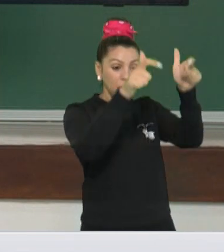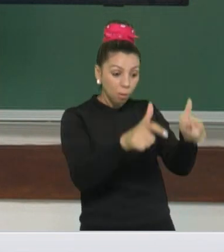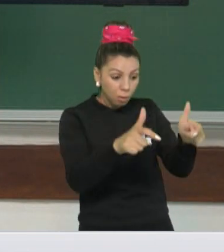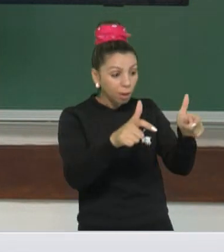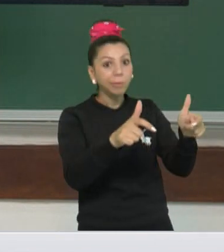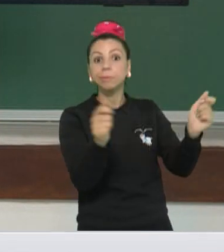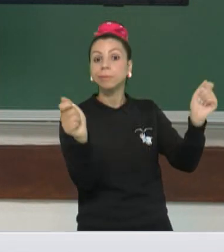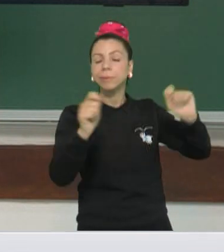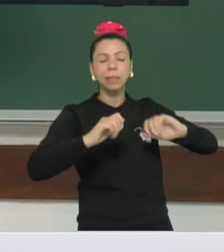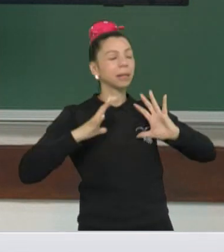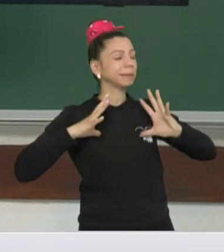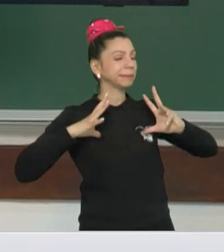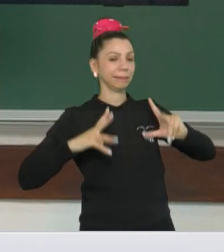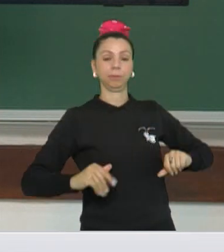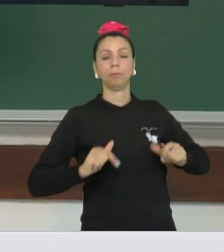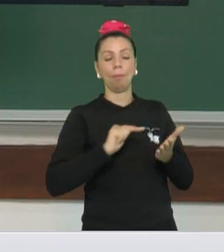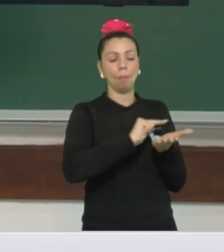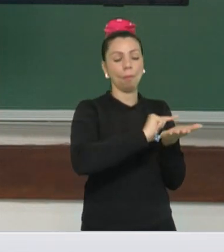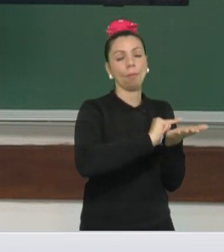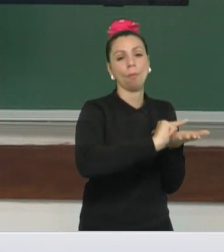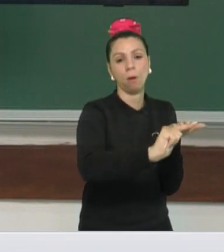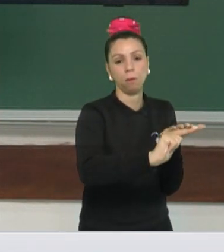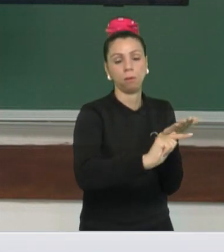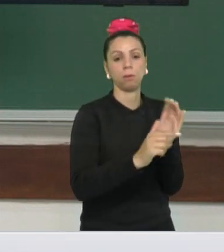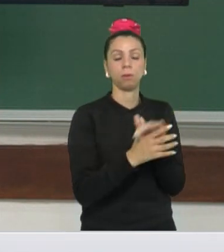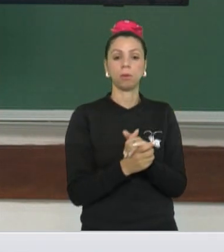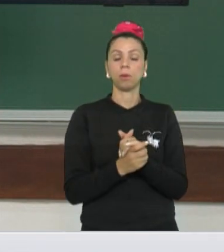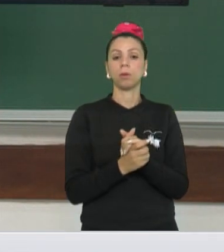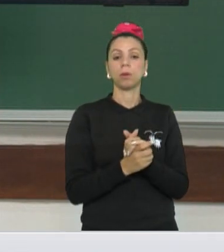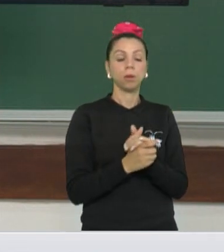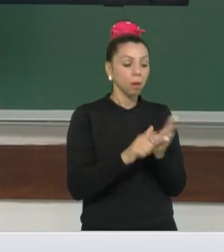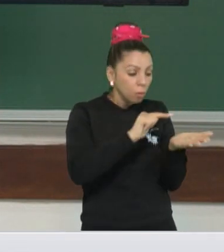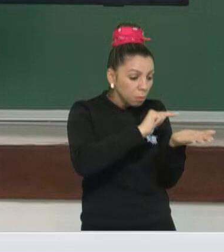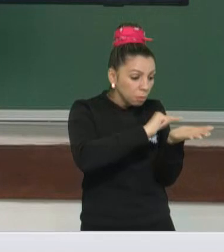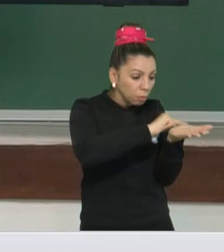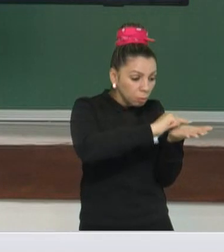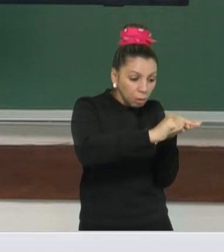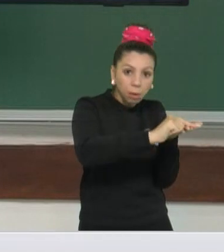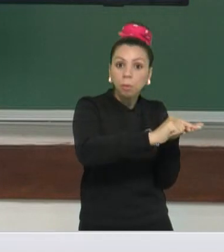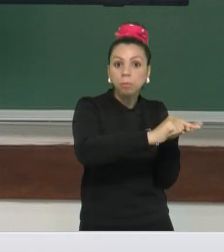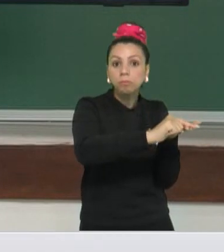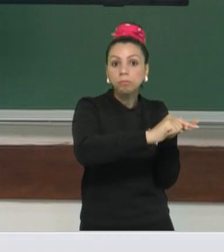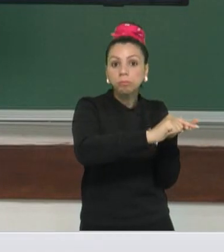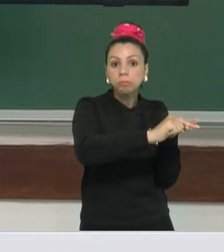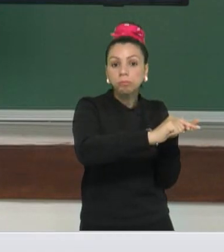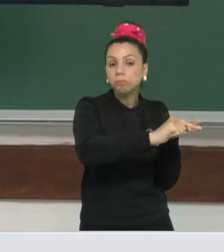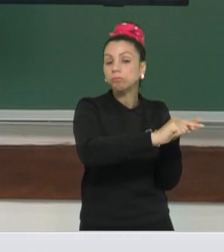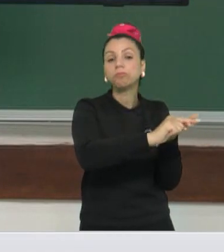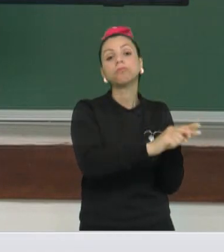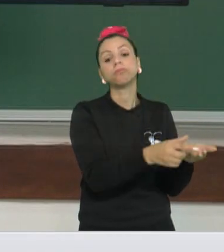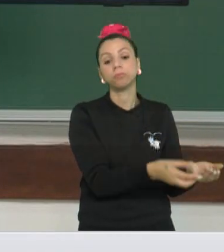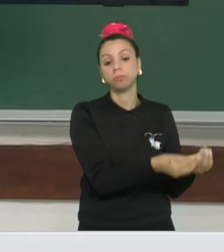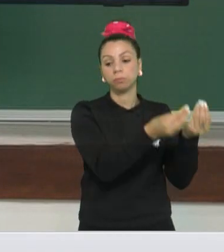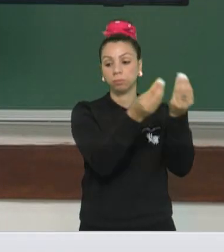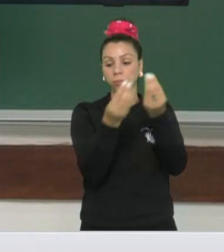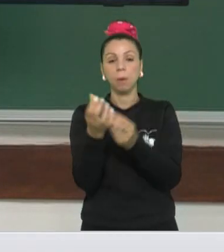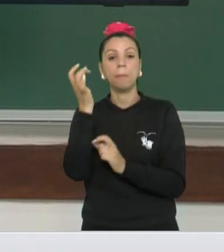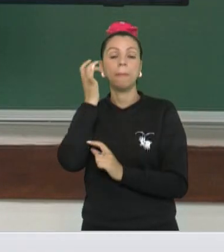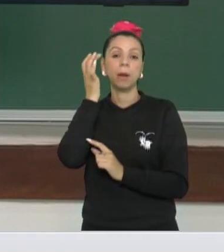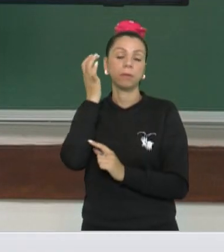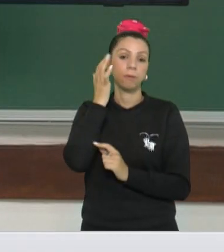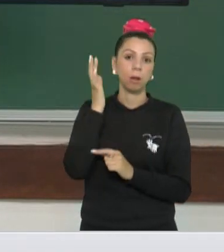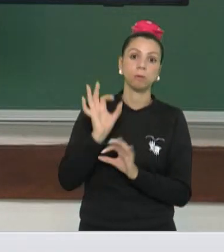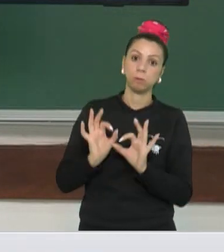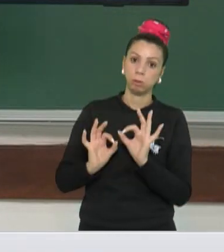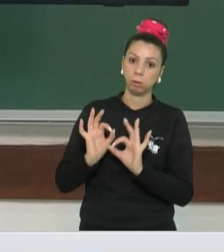estar limpíssima. E a partir dali, o produto saiu limpo dali, não saiu contaminado com o novo coronavírus, é mais fácil de